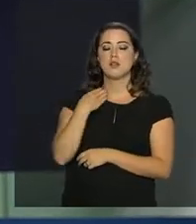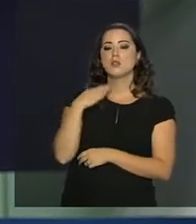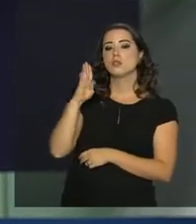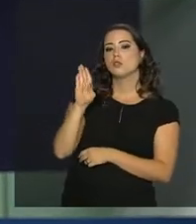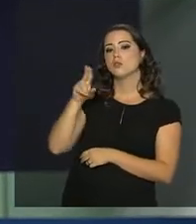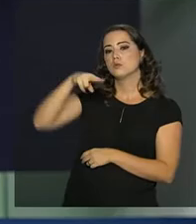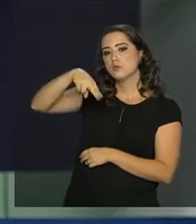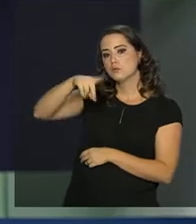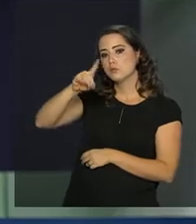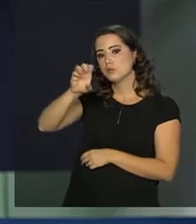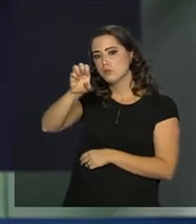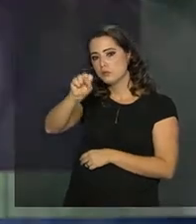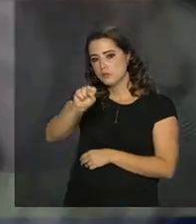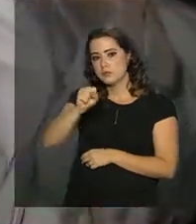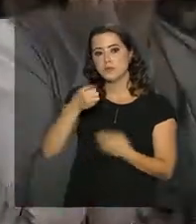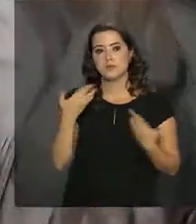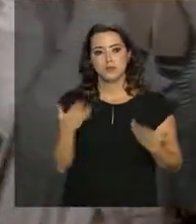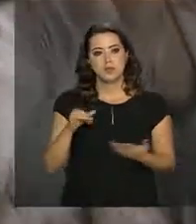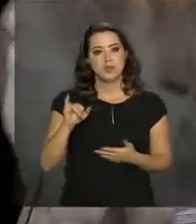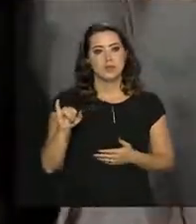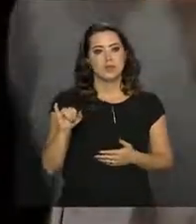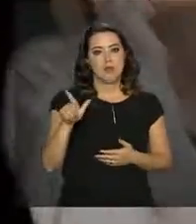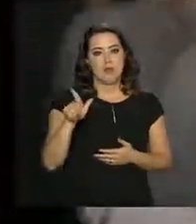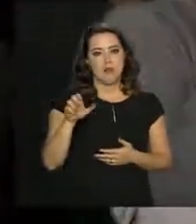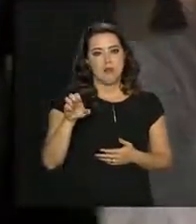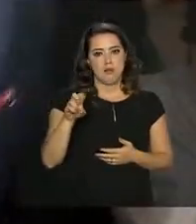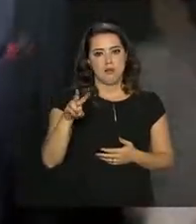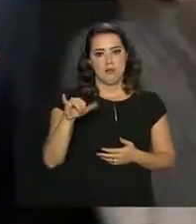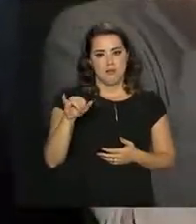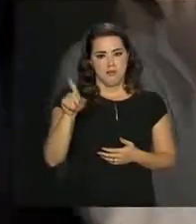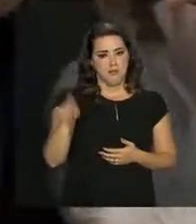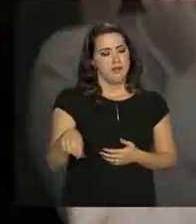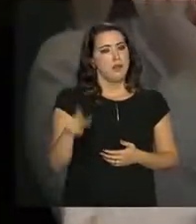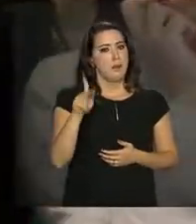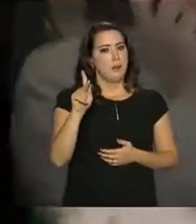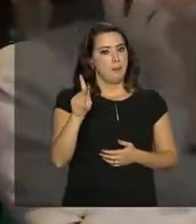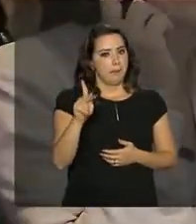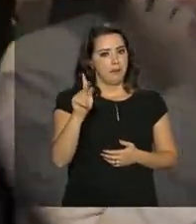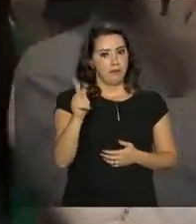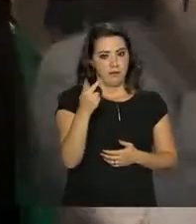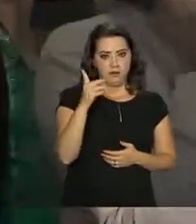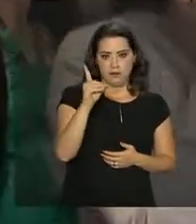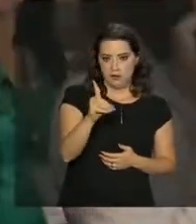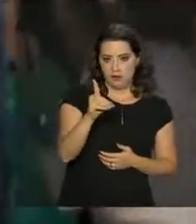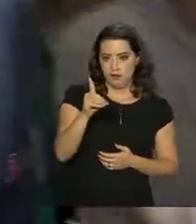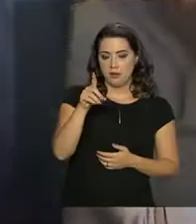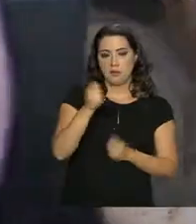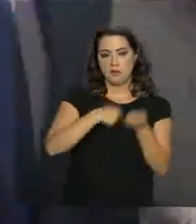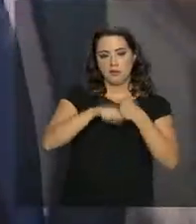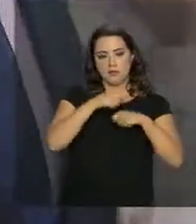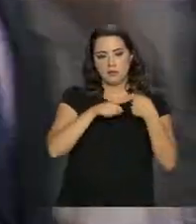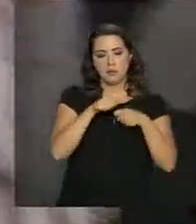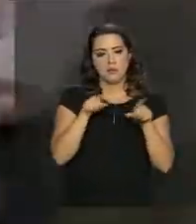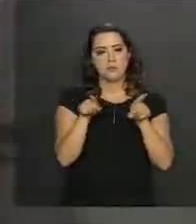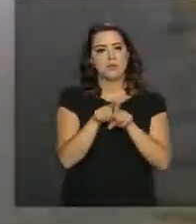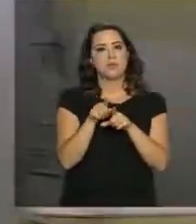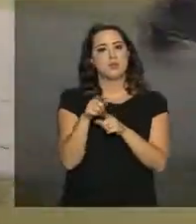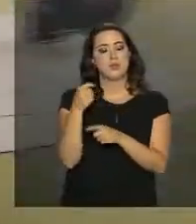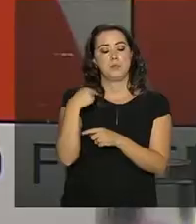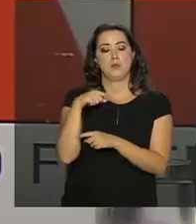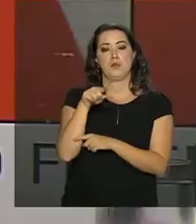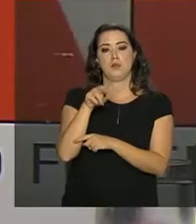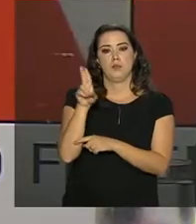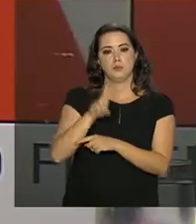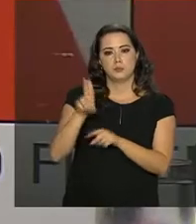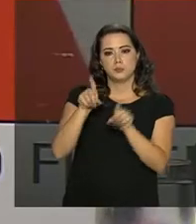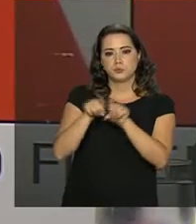presidente eleito Jair Bolsonaro. Joaquim Levy é PhD em Economia pela Universidade de Chicago e atualmente atua como